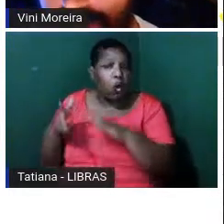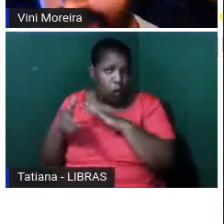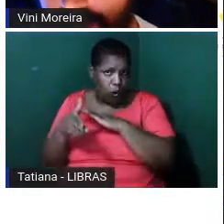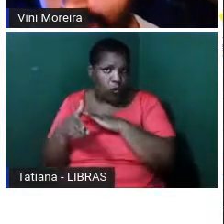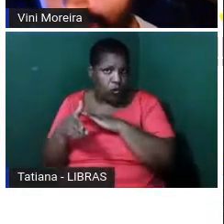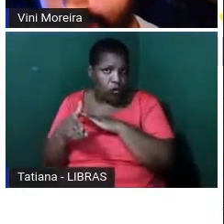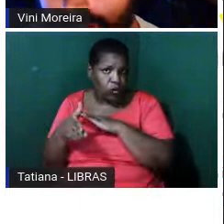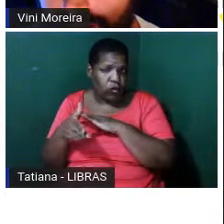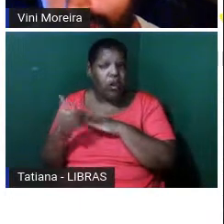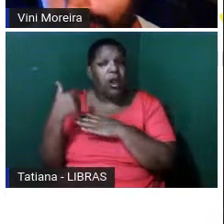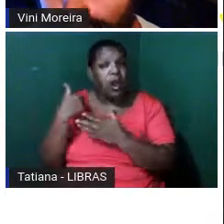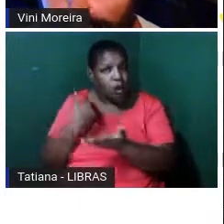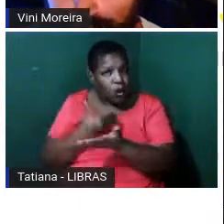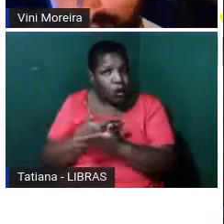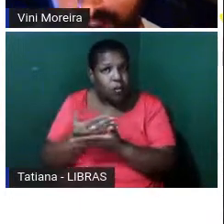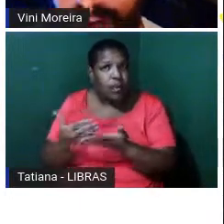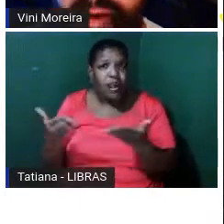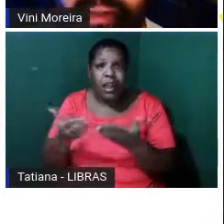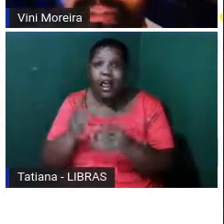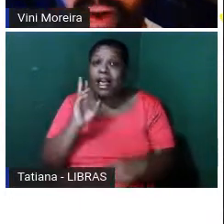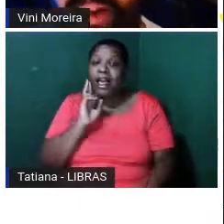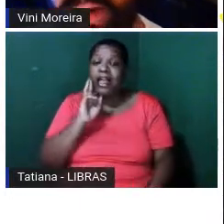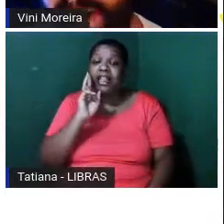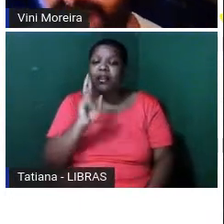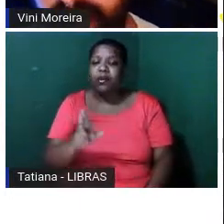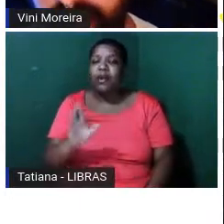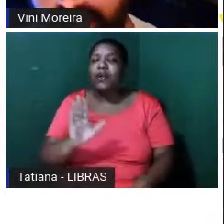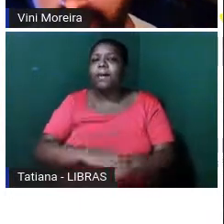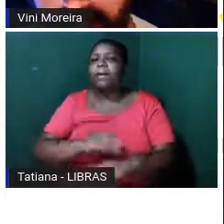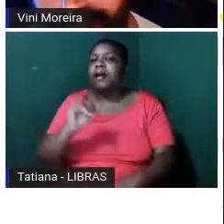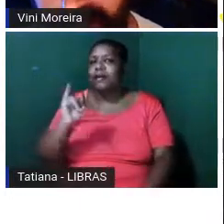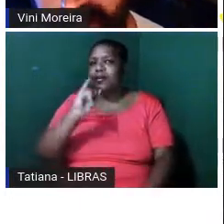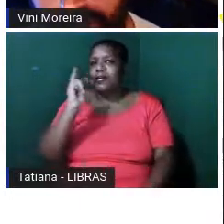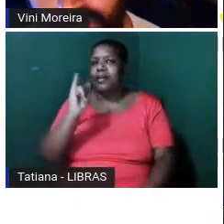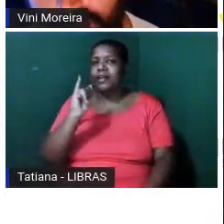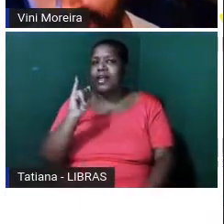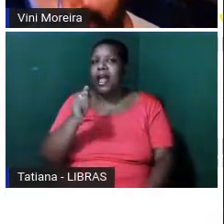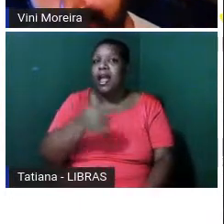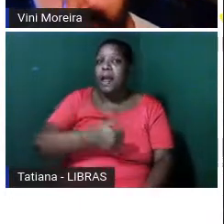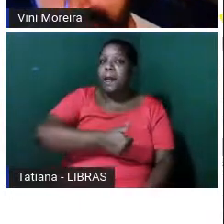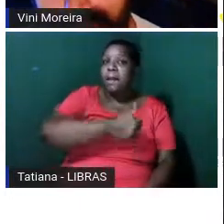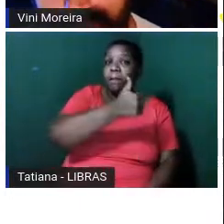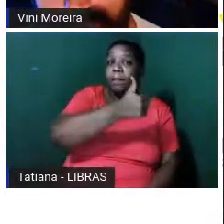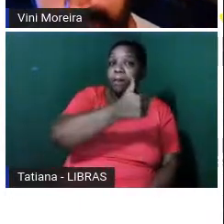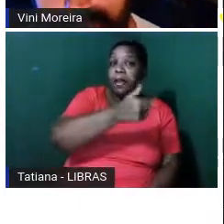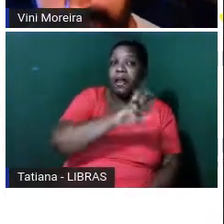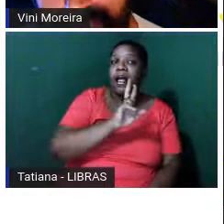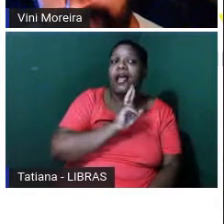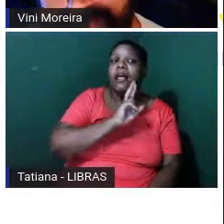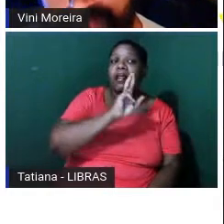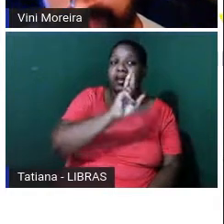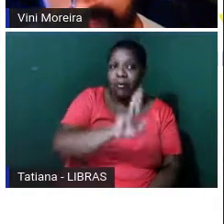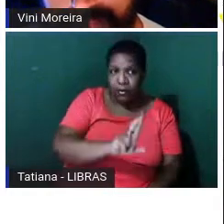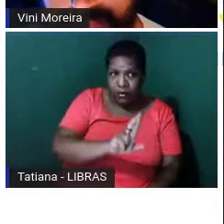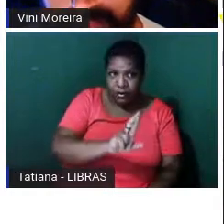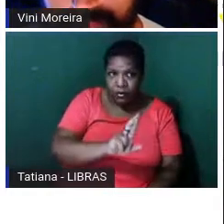vai começar agora já dá resposta que é o que importa ele vai dar primeira parte da resposta